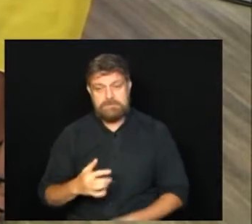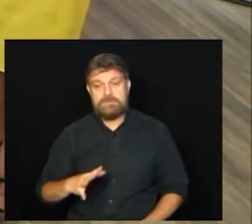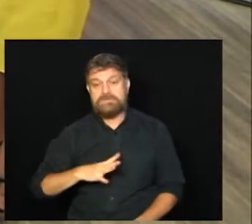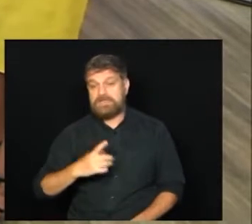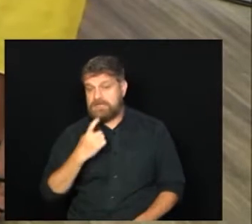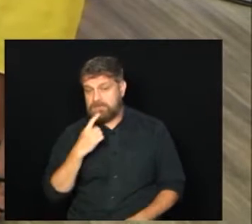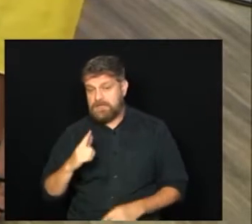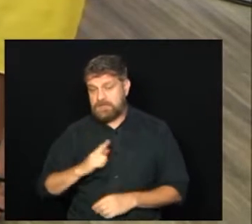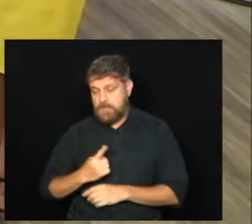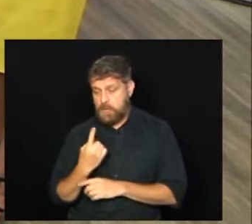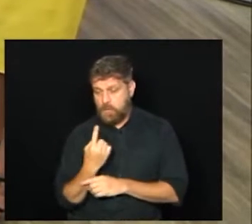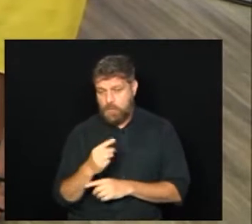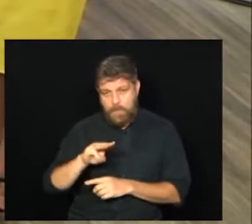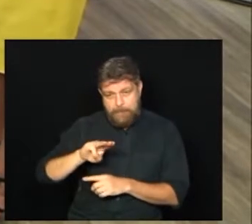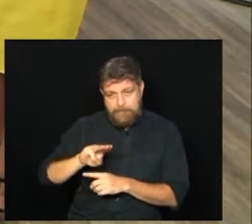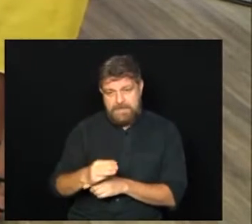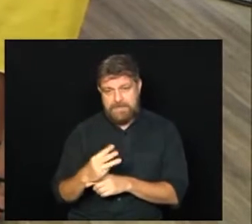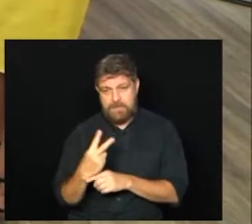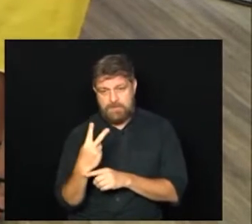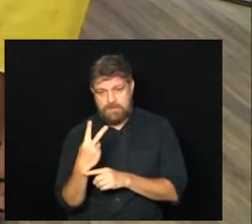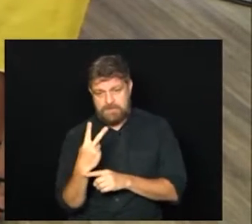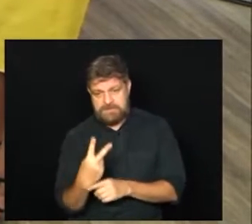cidade